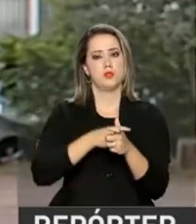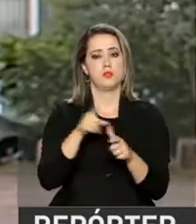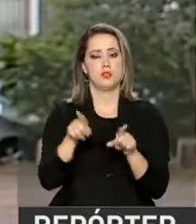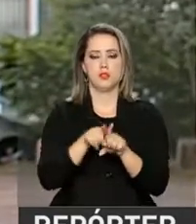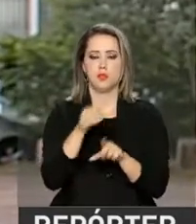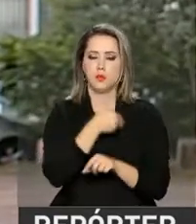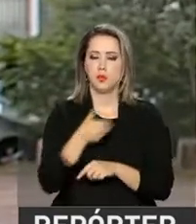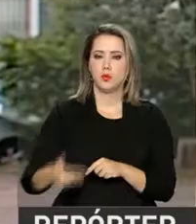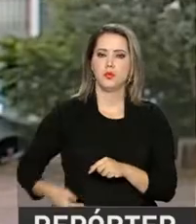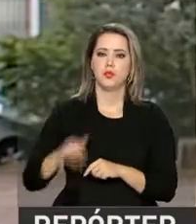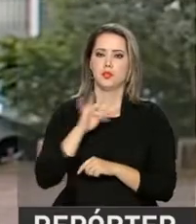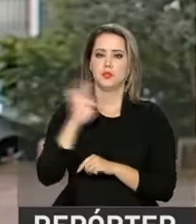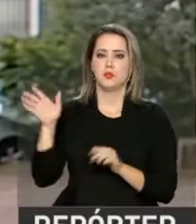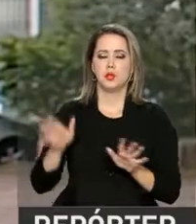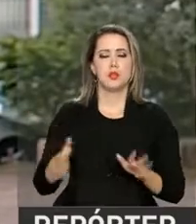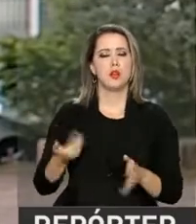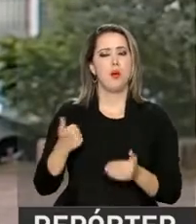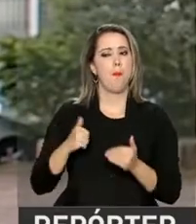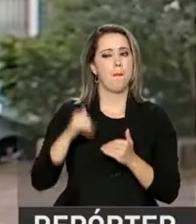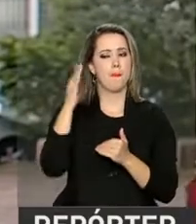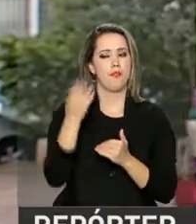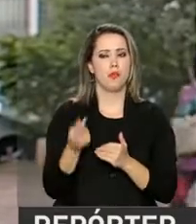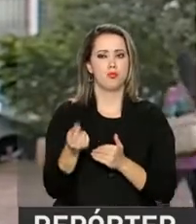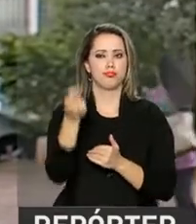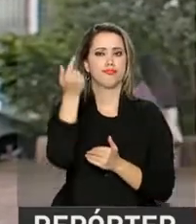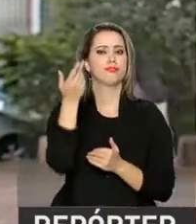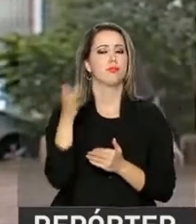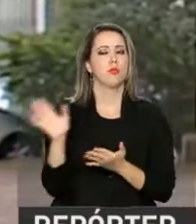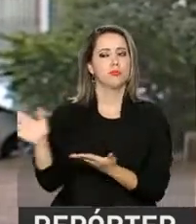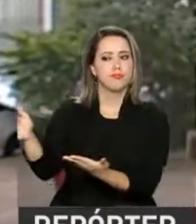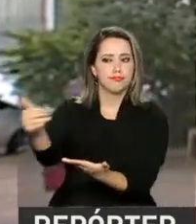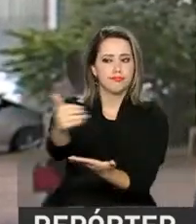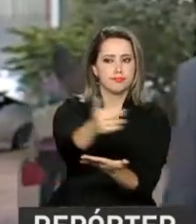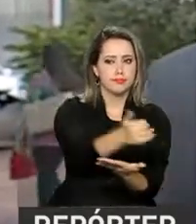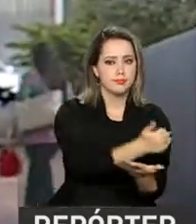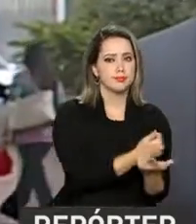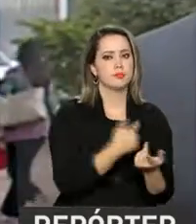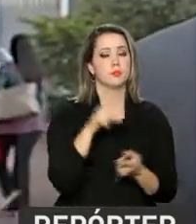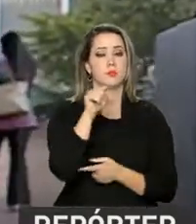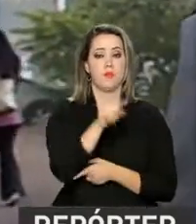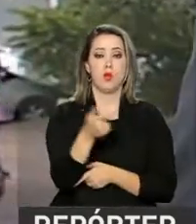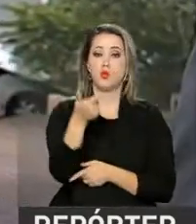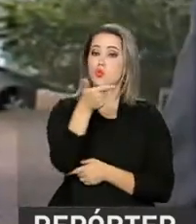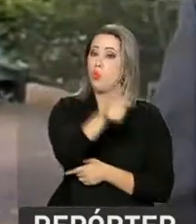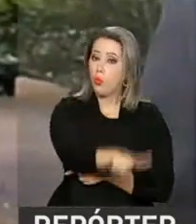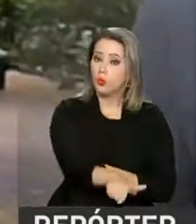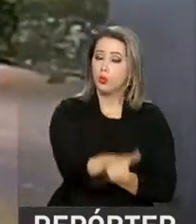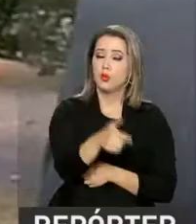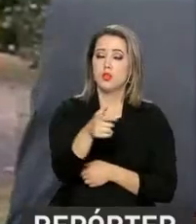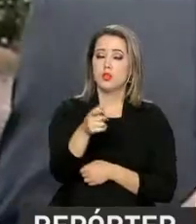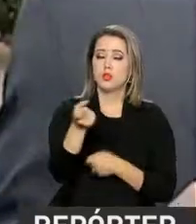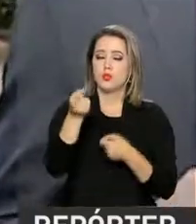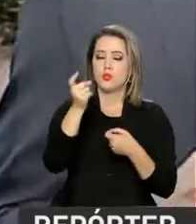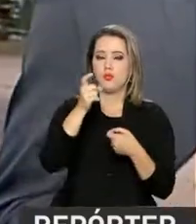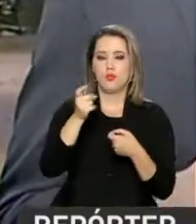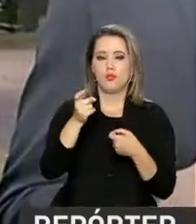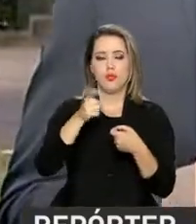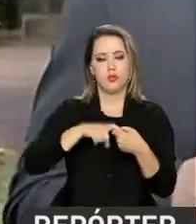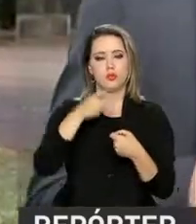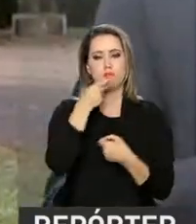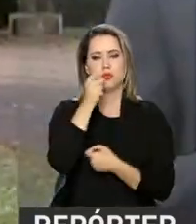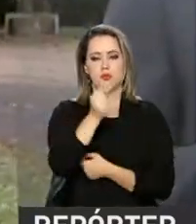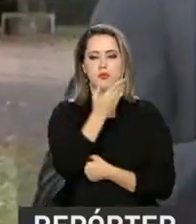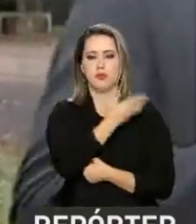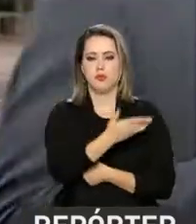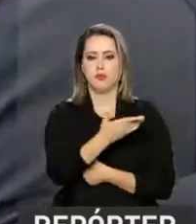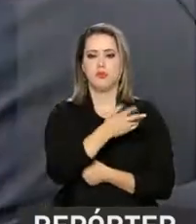governo federal aumentar a arrecadação. E sobre o assunto, eu volto a conversar com o auditor fiscal da Receita Federal, Frederico